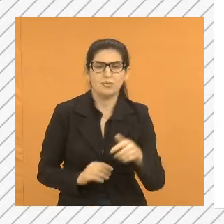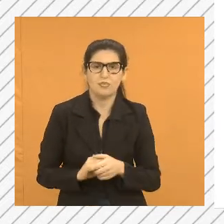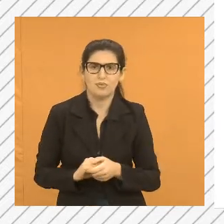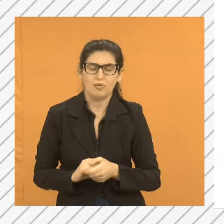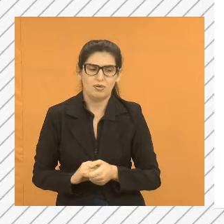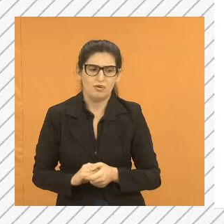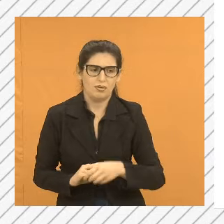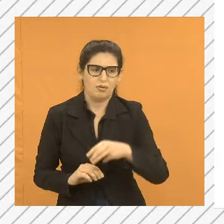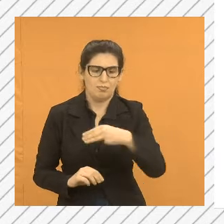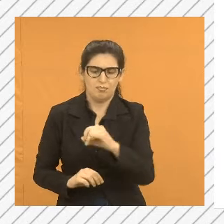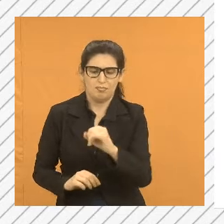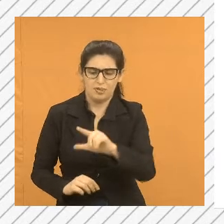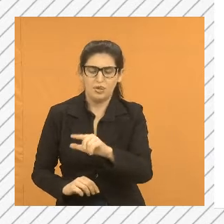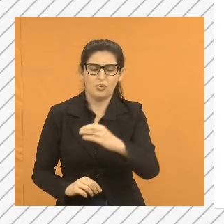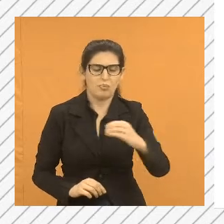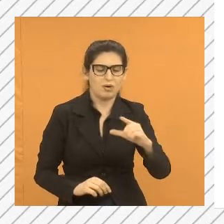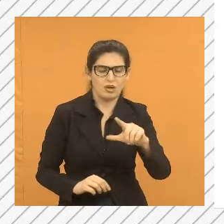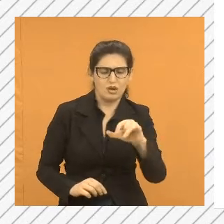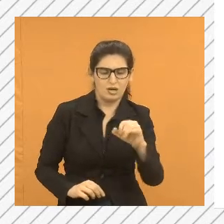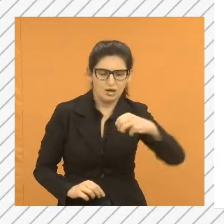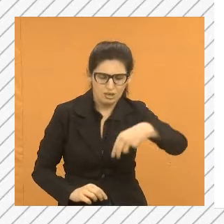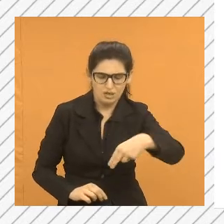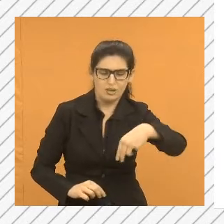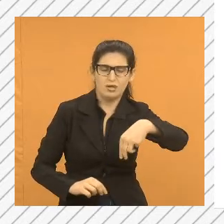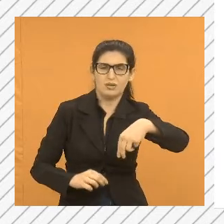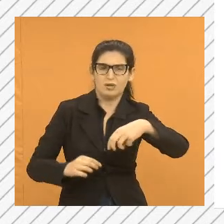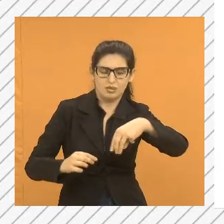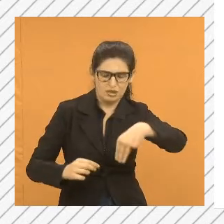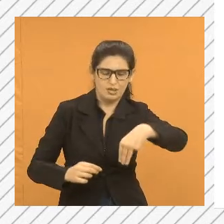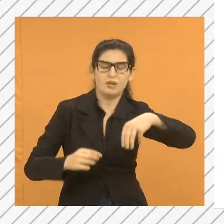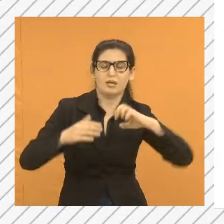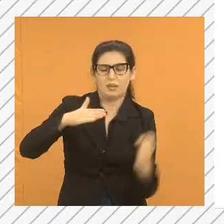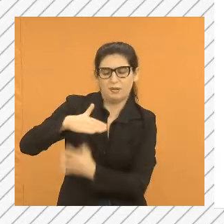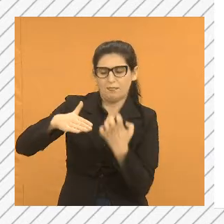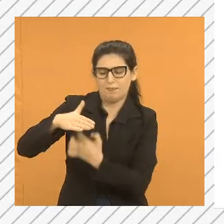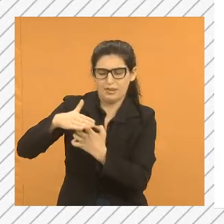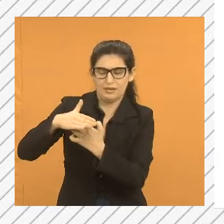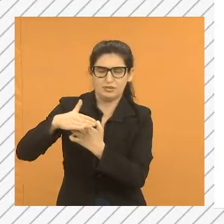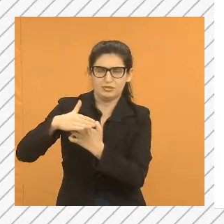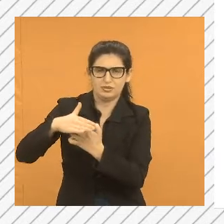Milclean, que é uma empresa que faz a limpeza, que custa